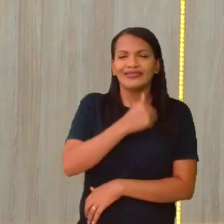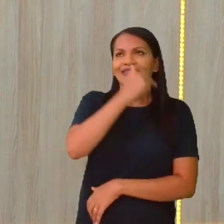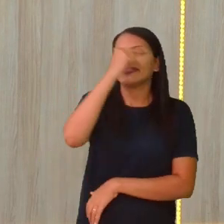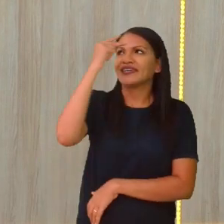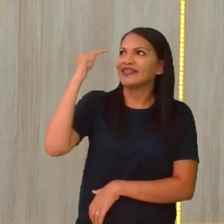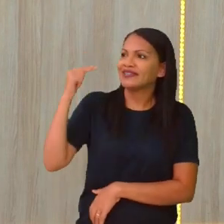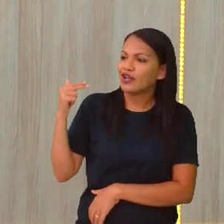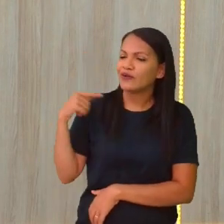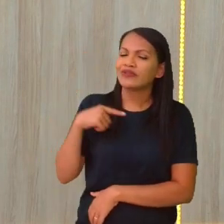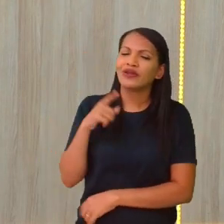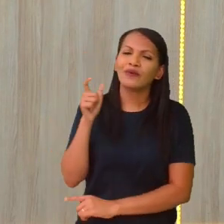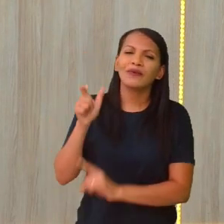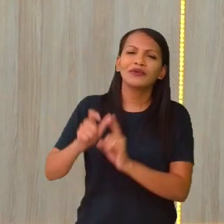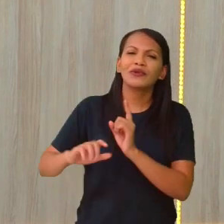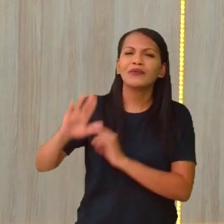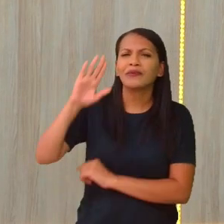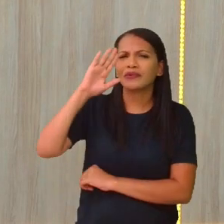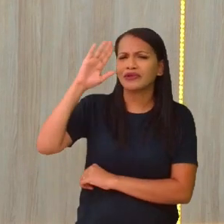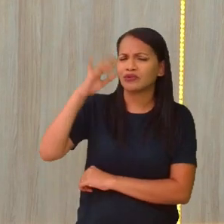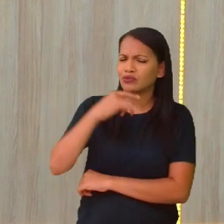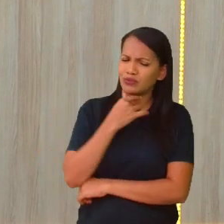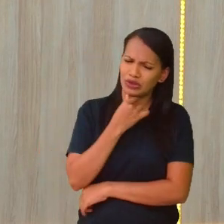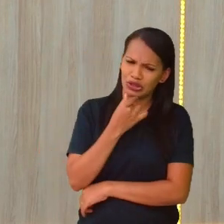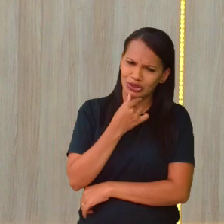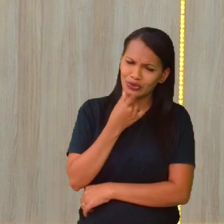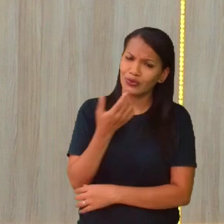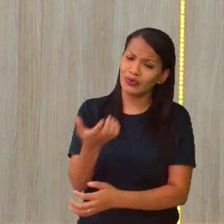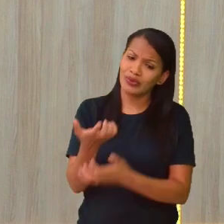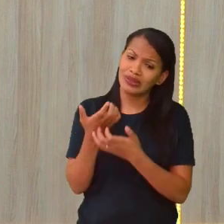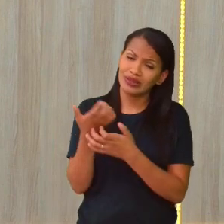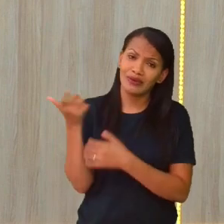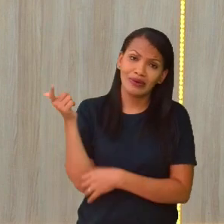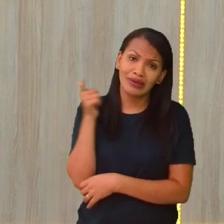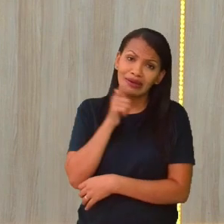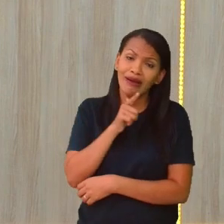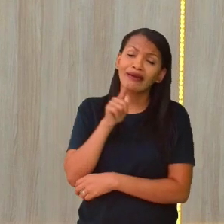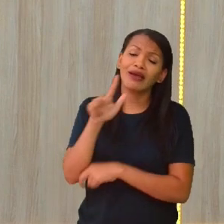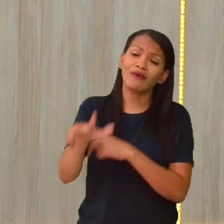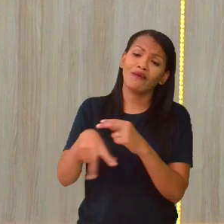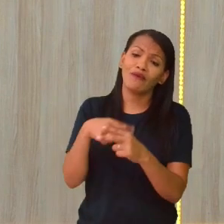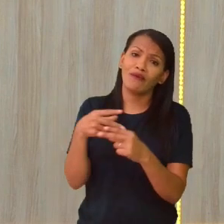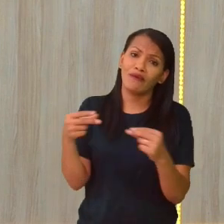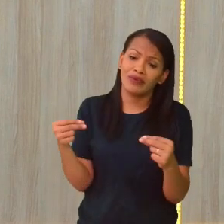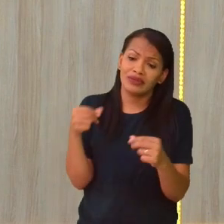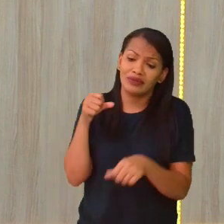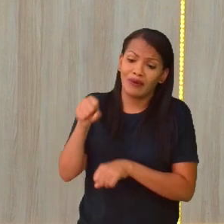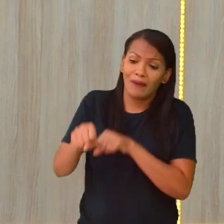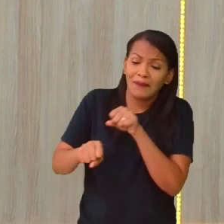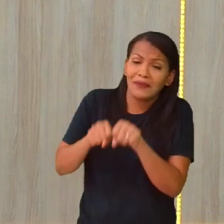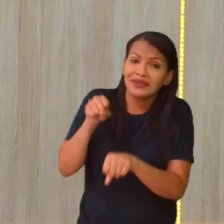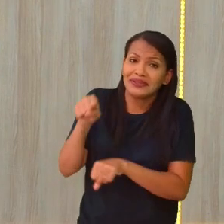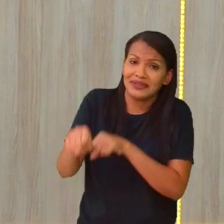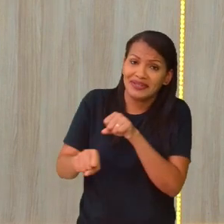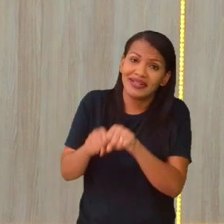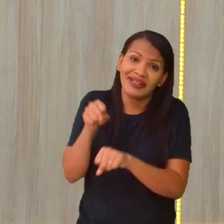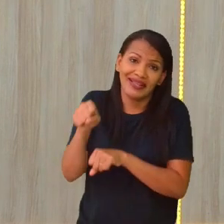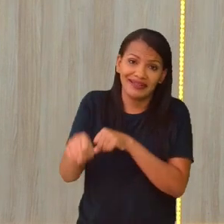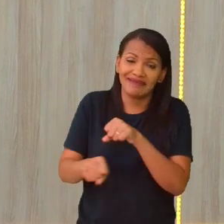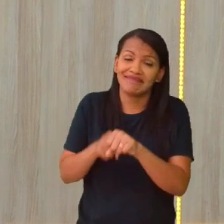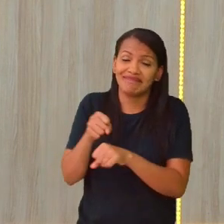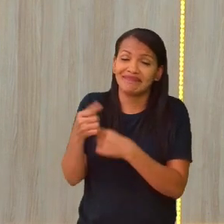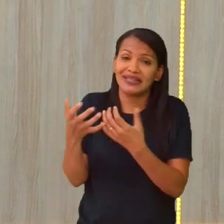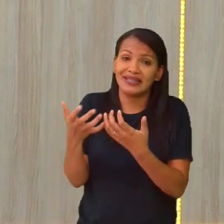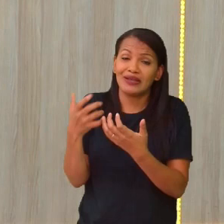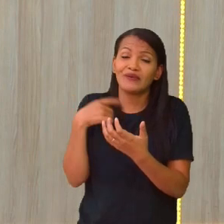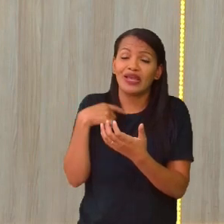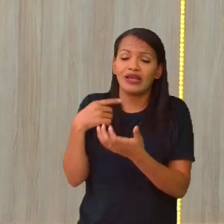tem um personagem principal ali, um menininho, que queria muito ganhar uma bicicleta de presente de Natal, e aí ele começa a